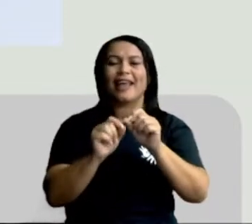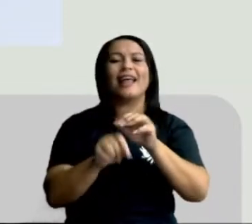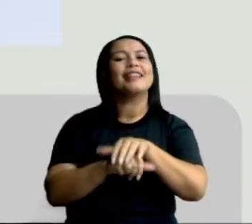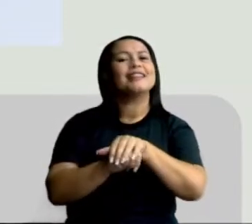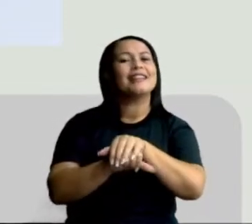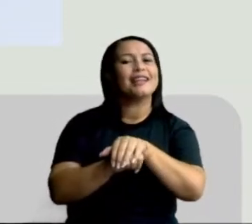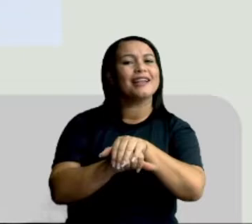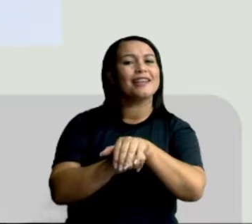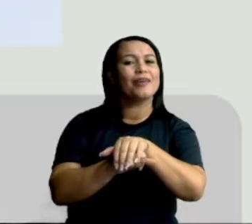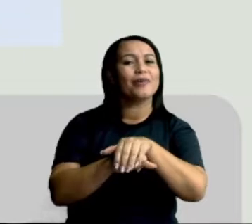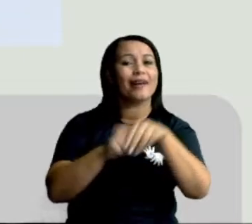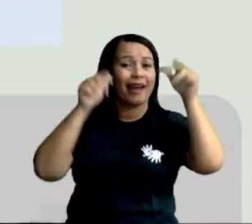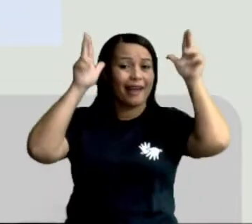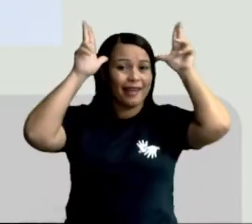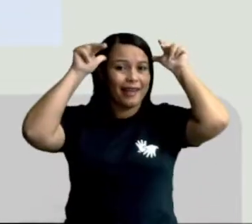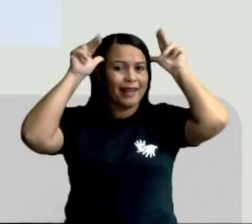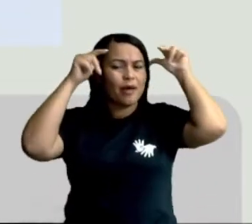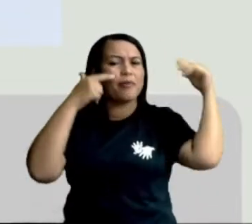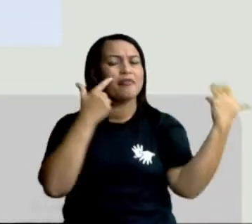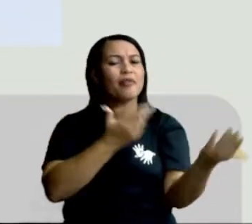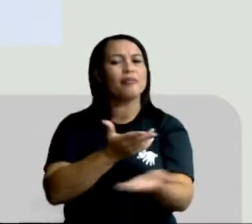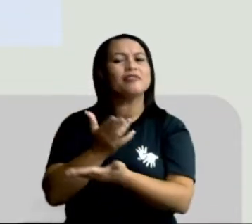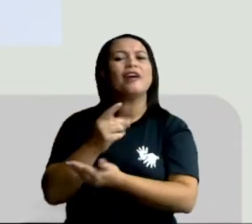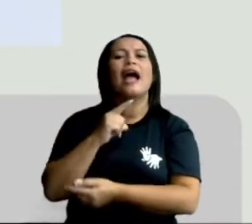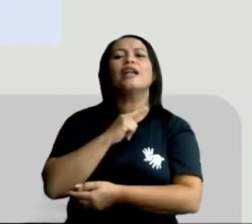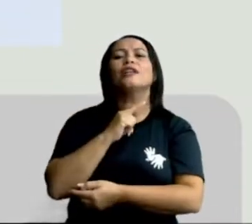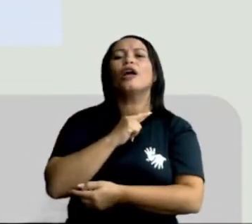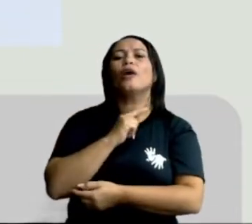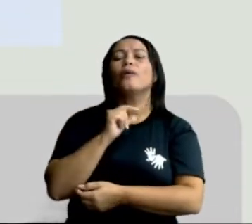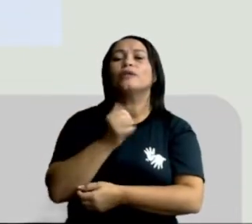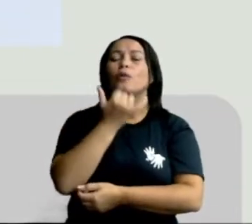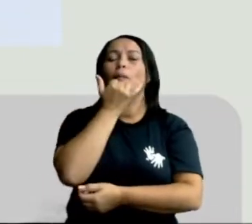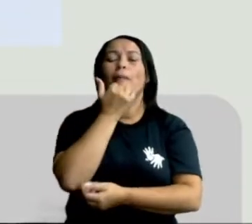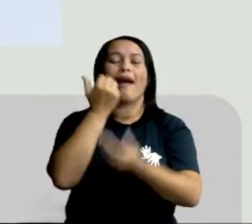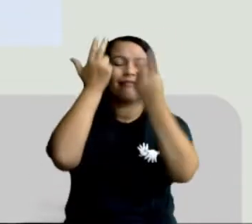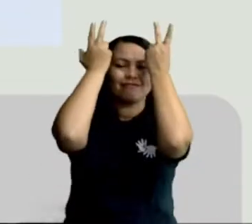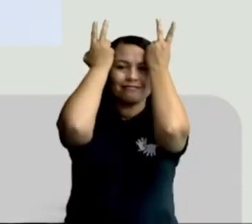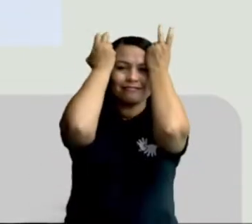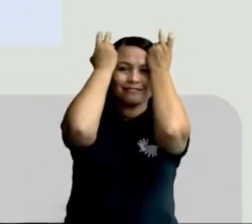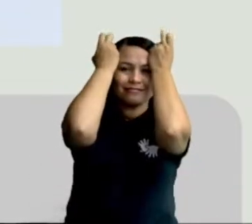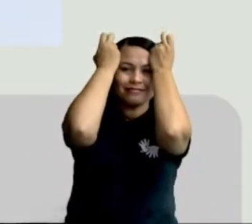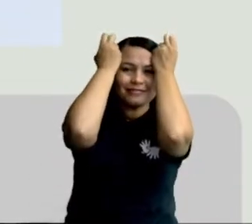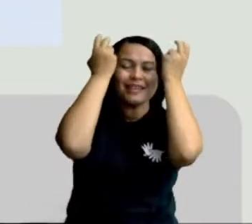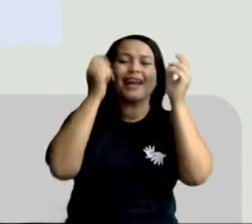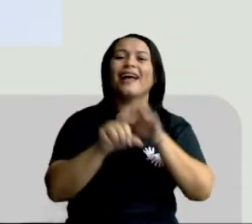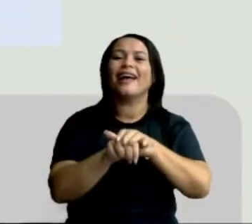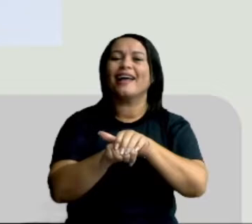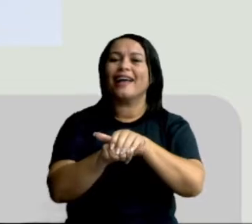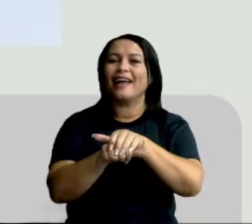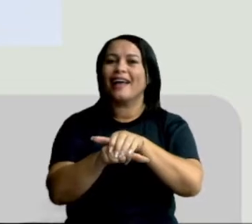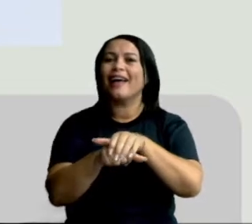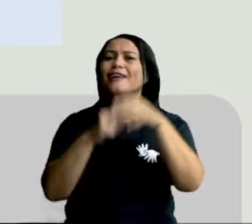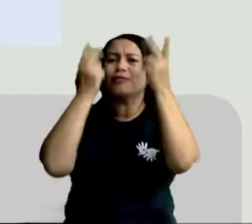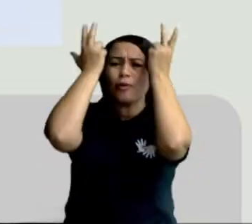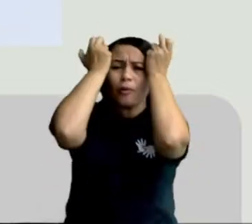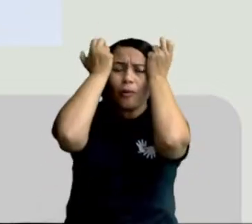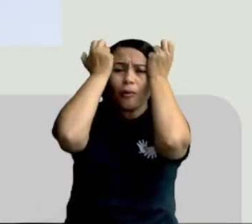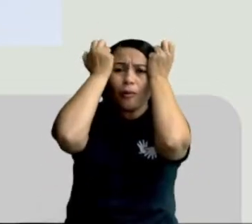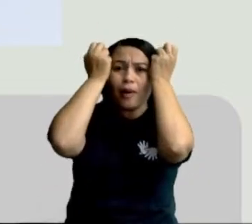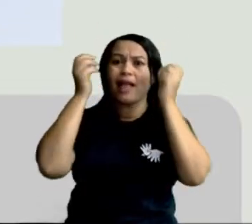tartaruga. A gente tem aí uma tartaruga que é bem lenta e a gente tem o coelho que é